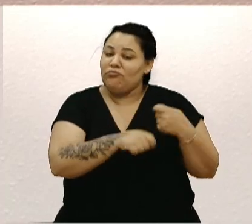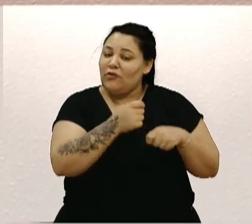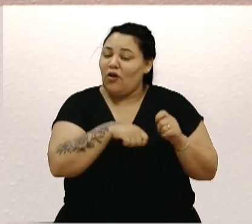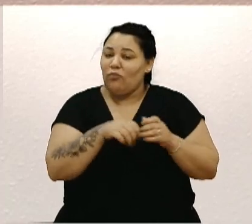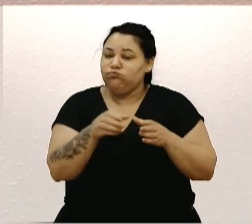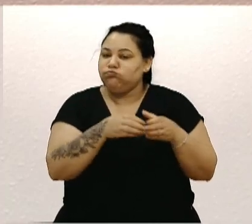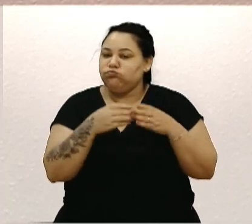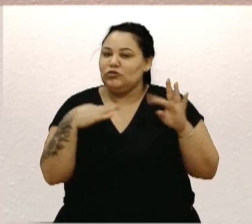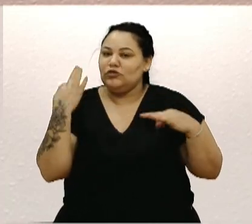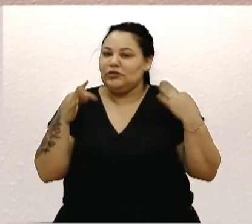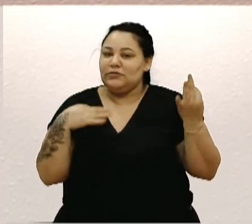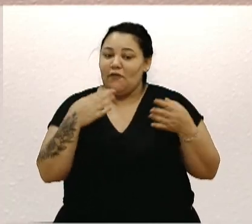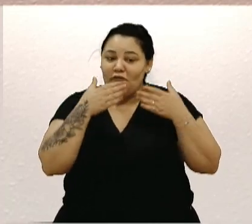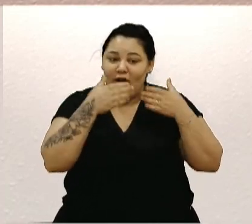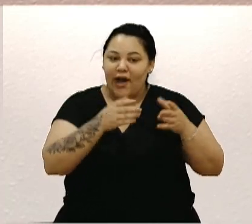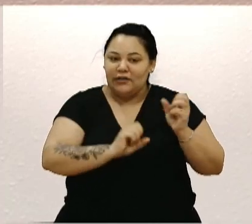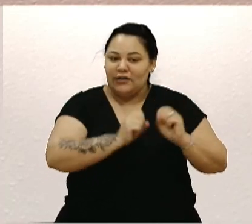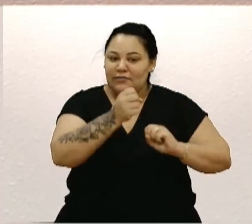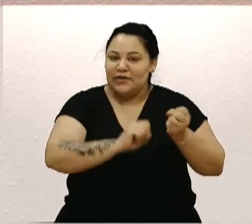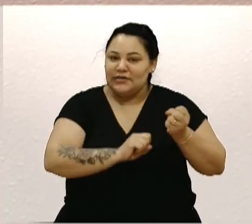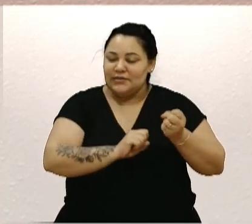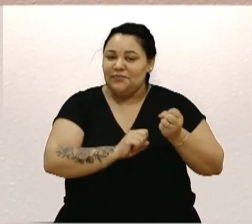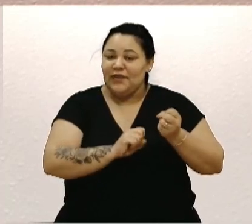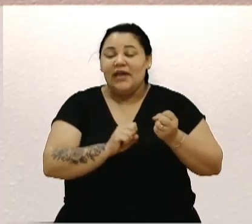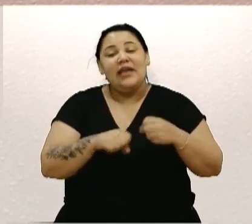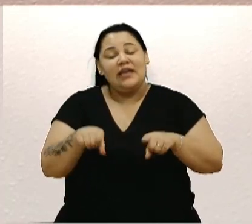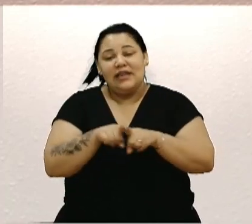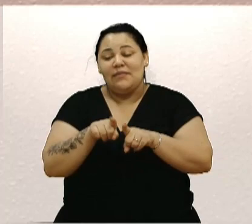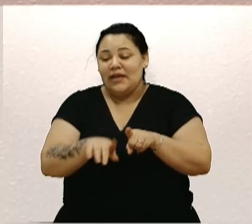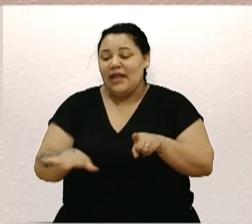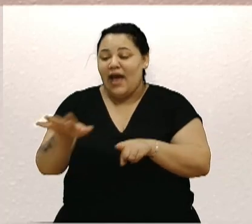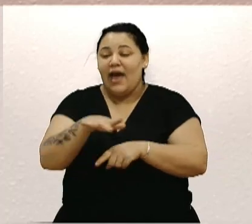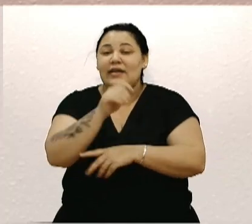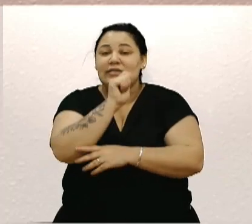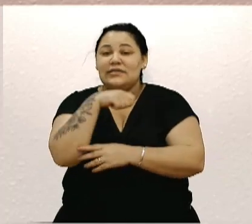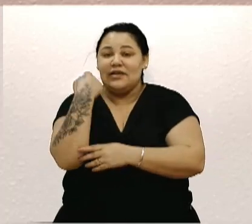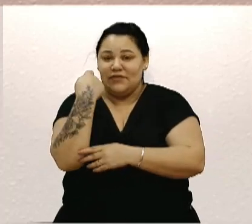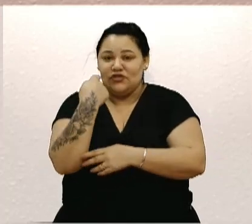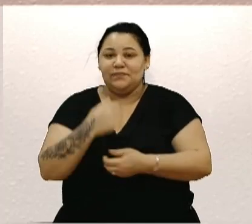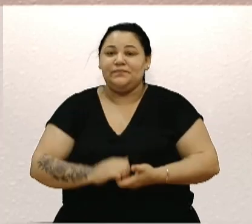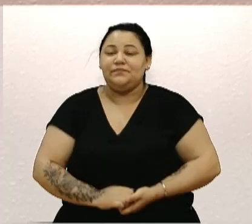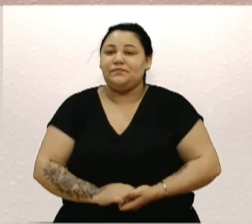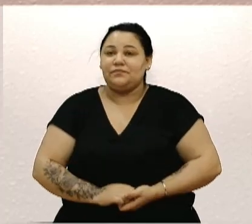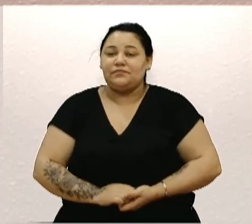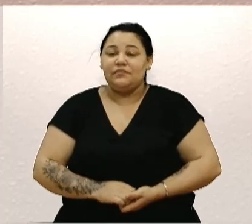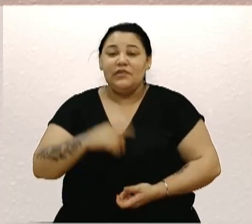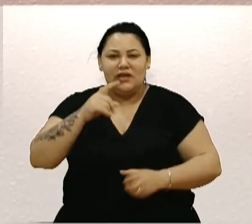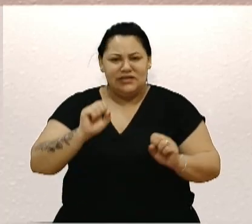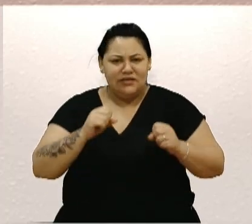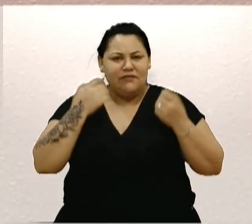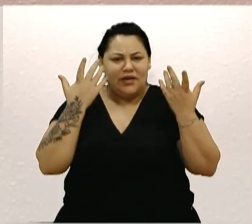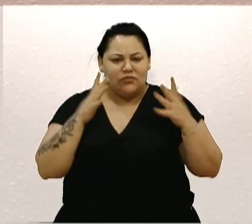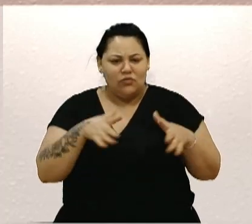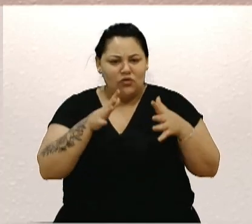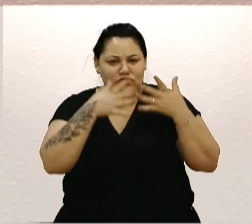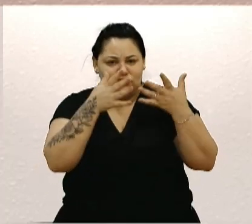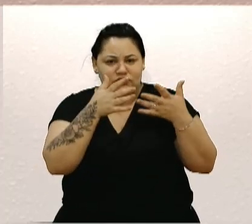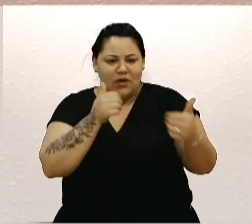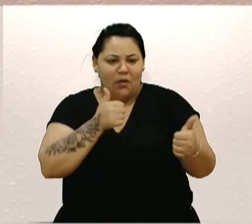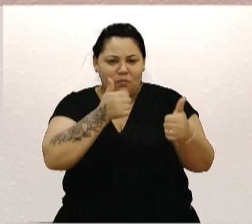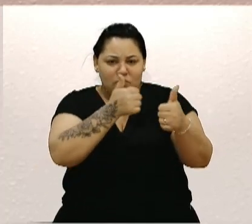turismo, voltado à indústria e ao mercado cervejeiro nacional. O evento promove a aproximação